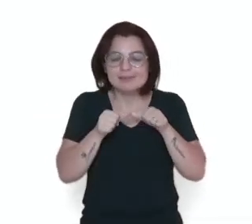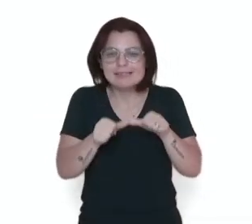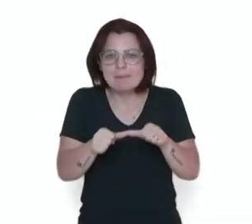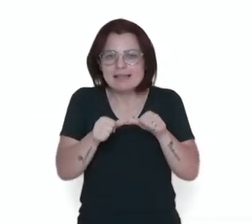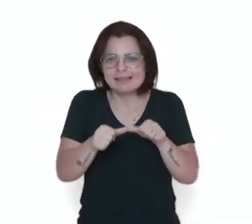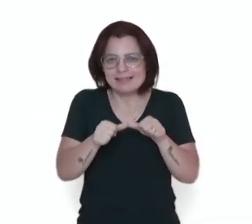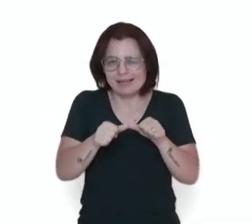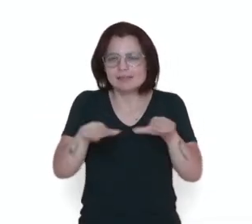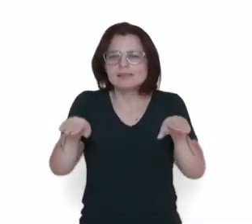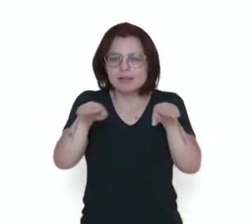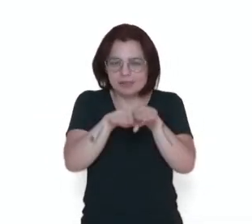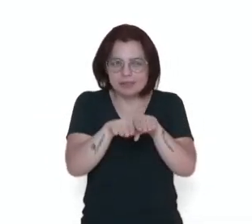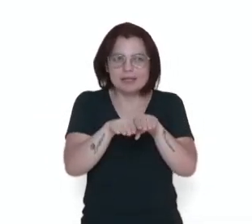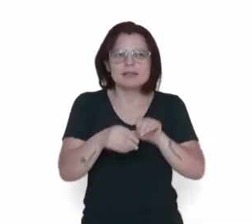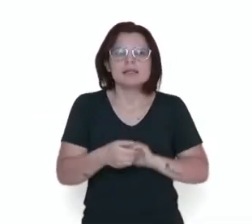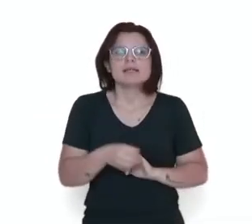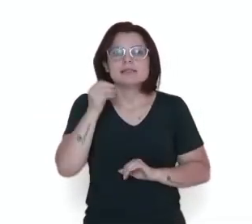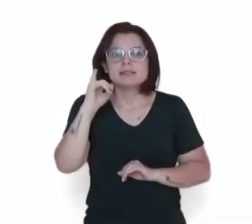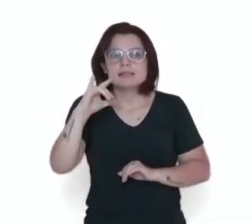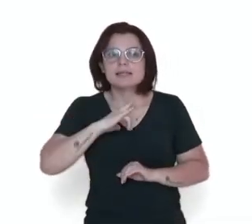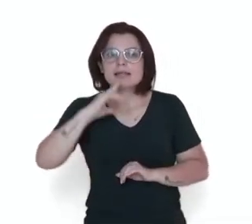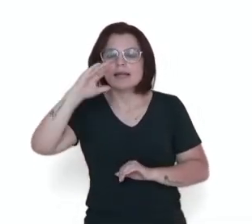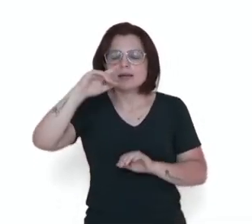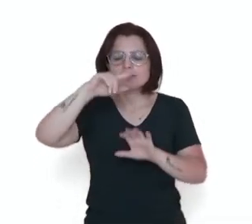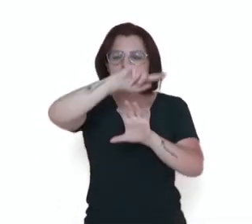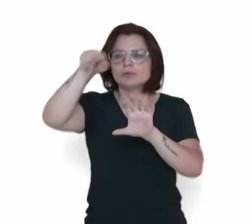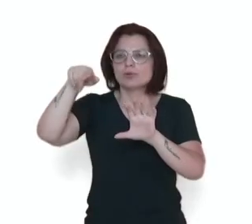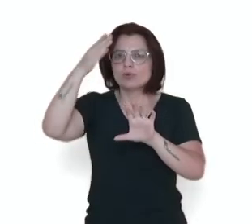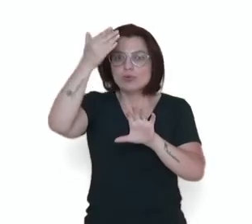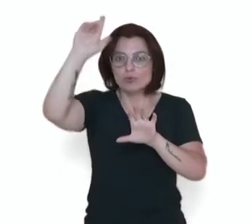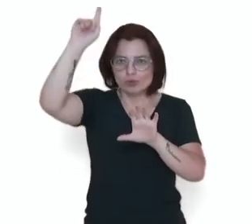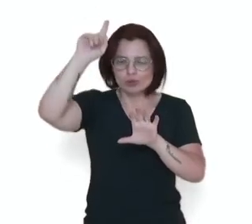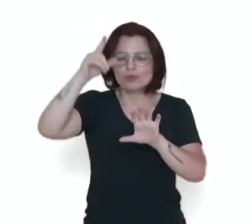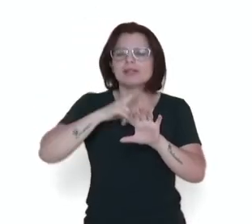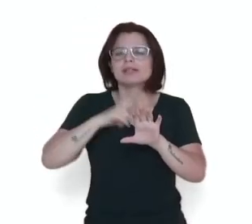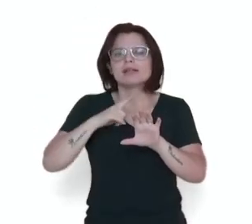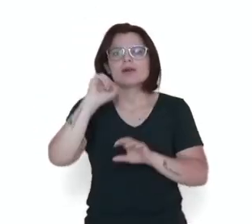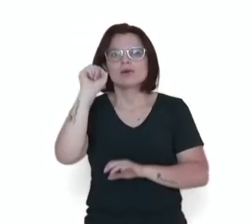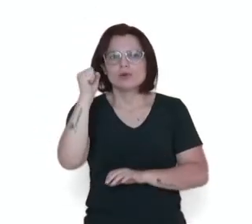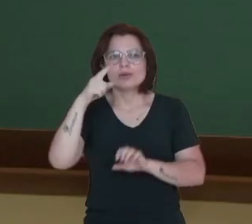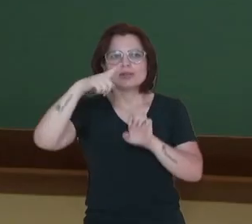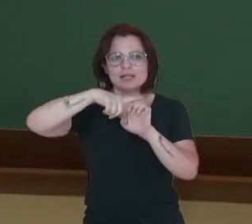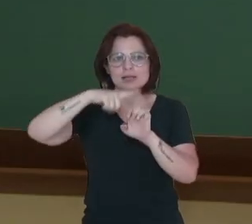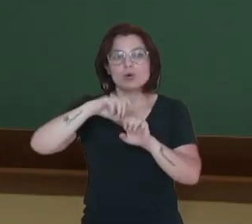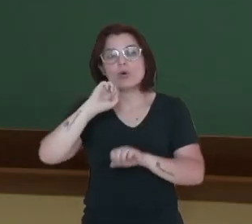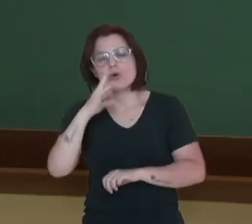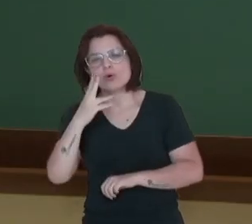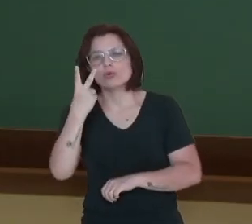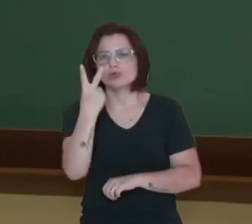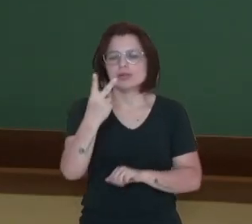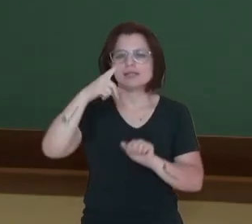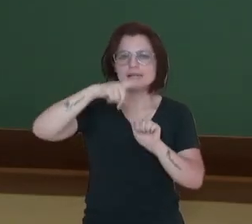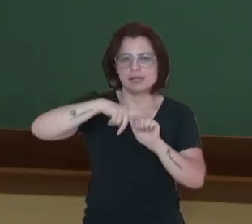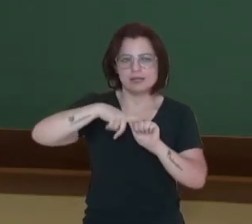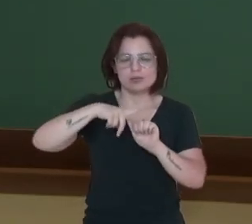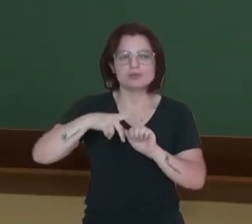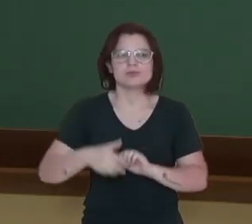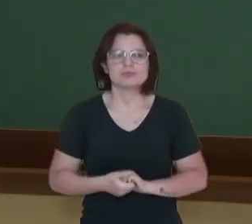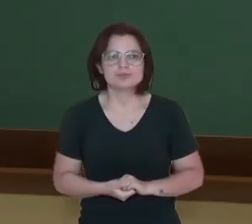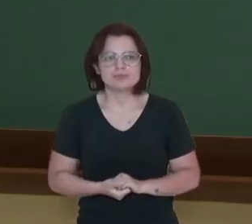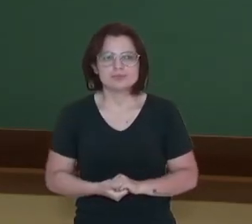elétrons na camada eletrônica mais externa, a camada de valência, ou 2 elétrons quando possui somente a primeira camada de energia.